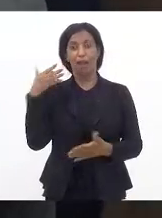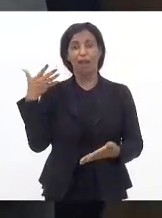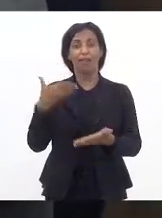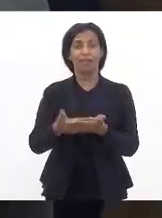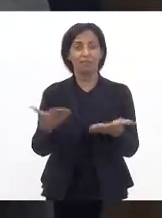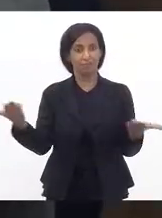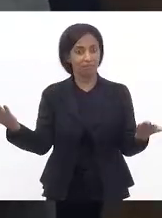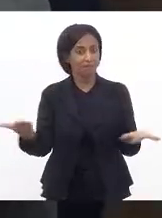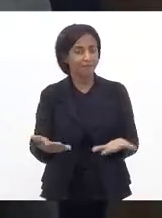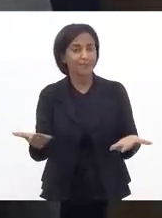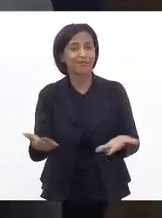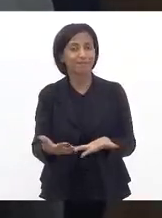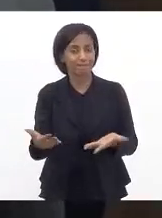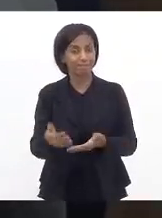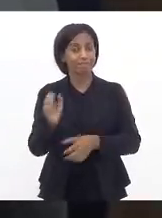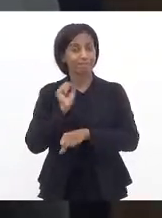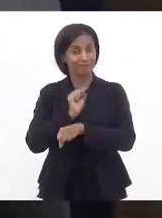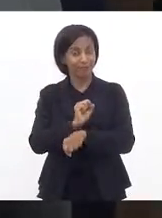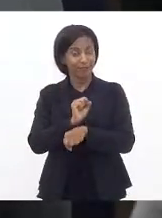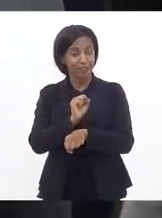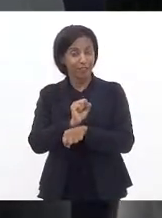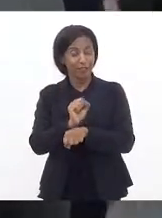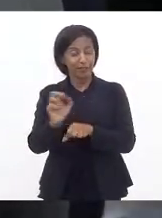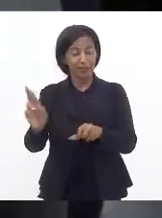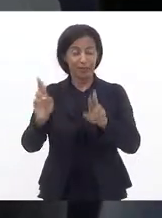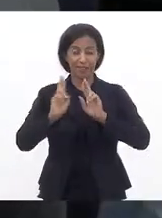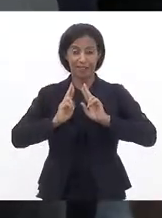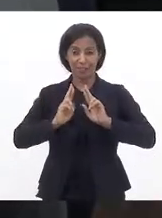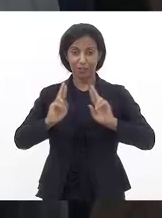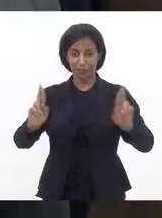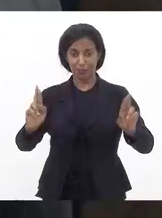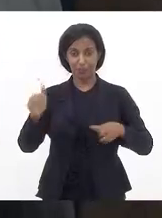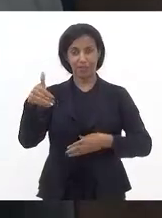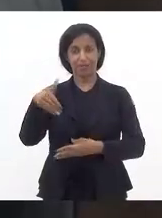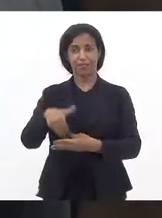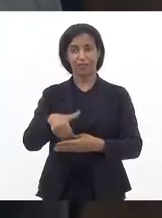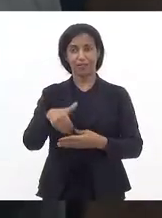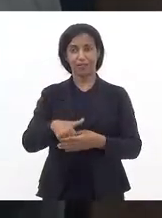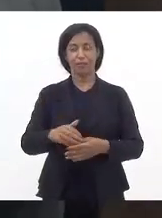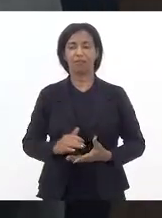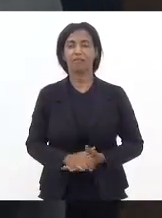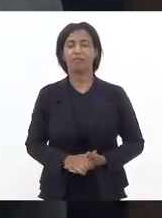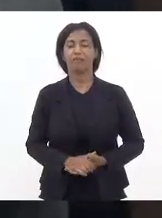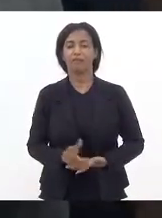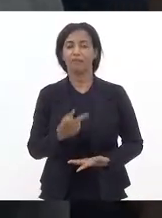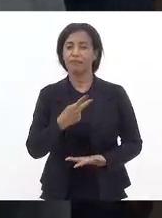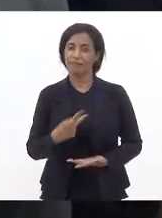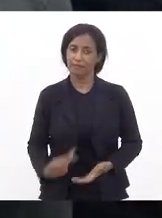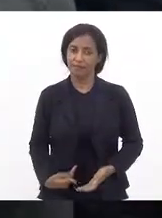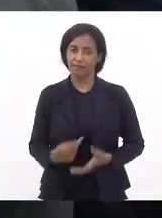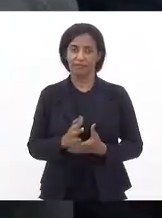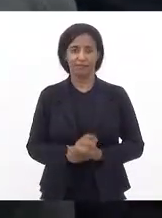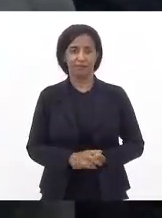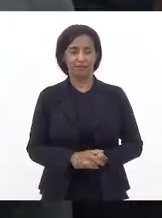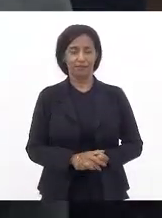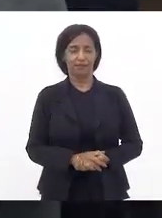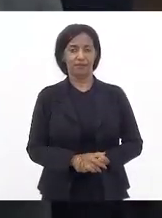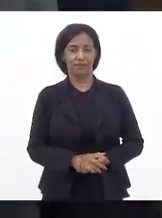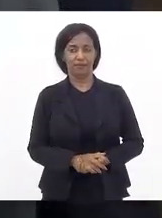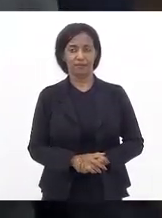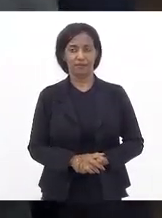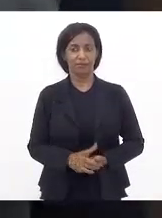agora aguardando o resultado dessa votação o presidente